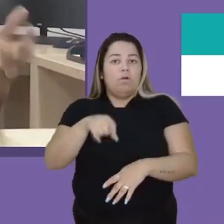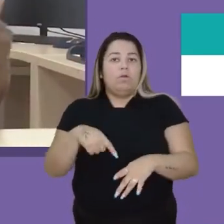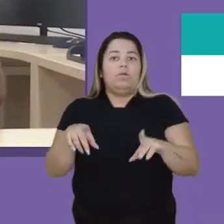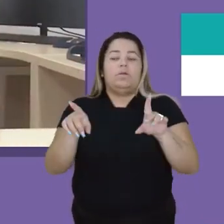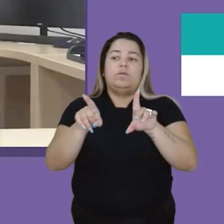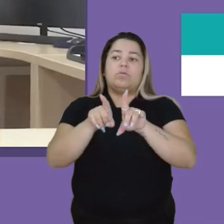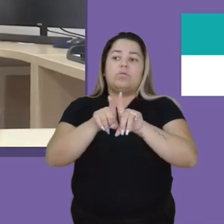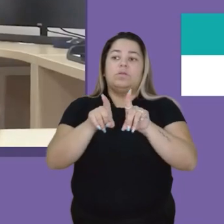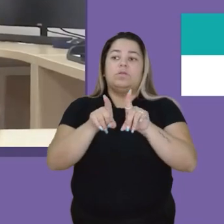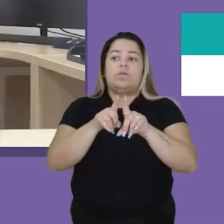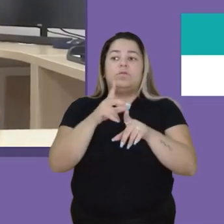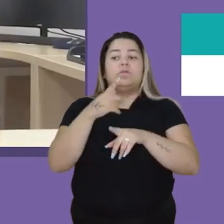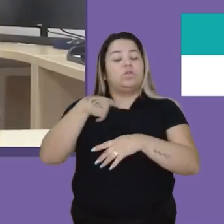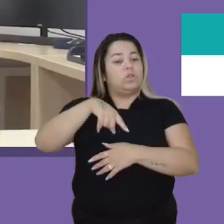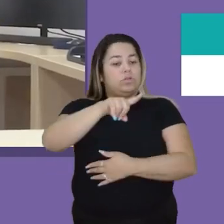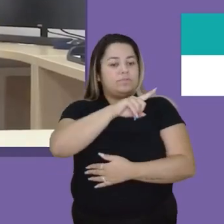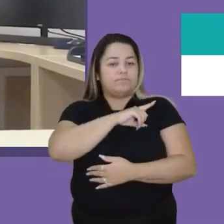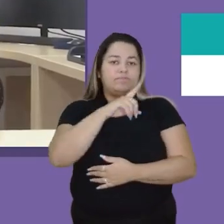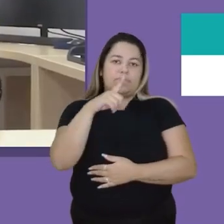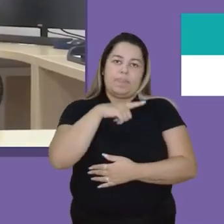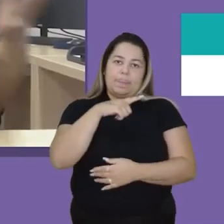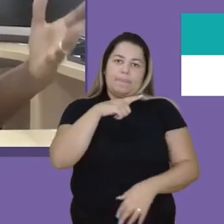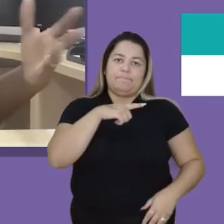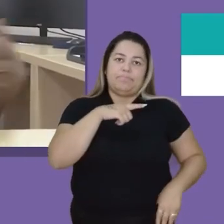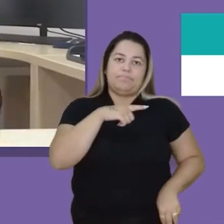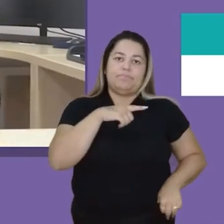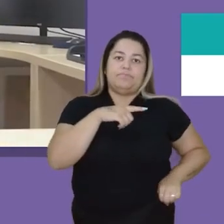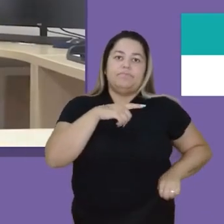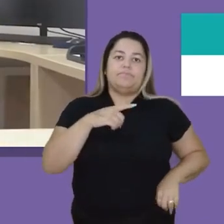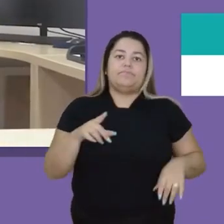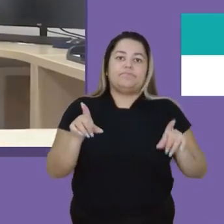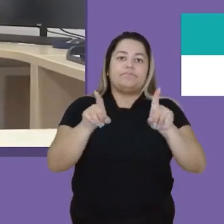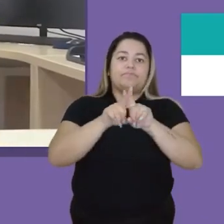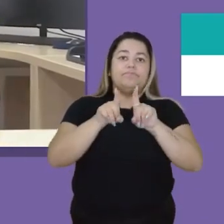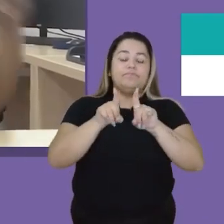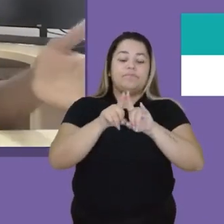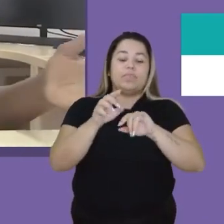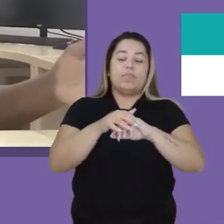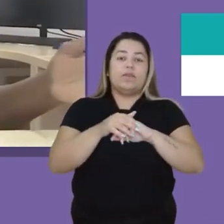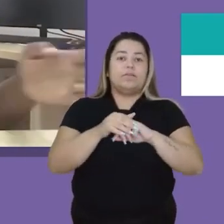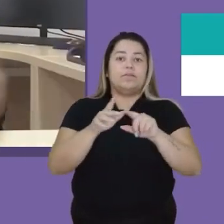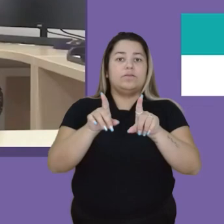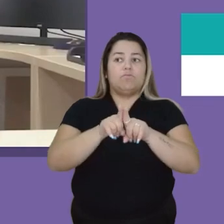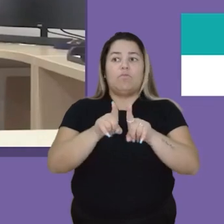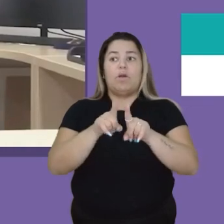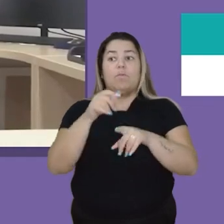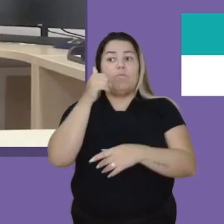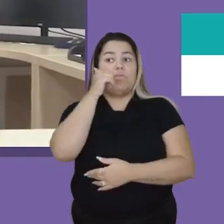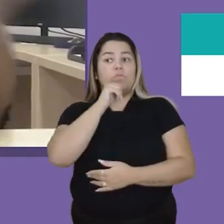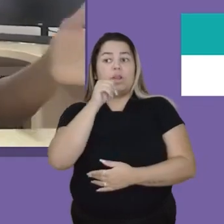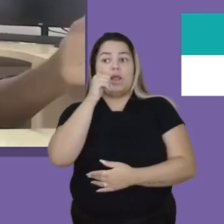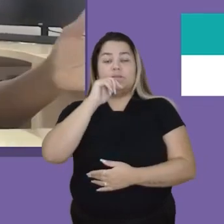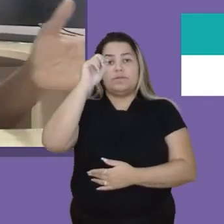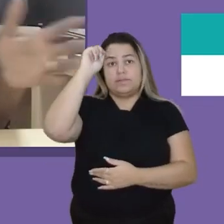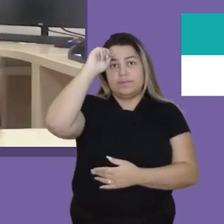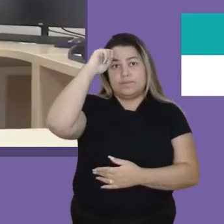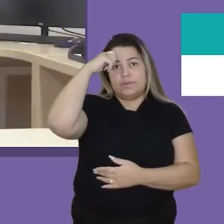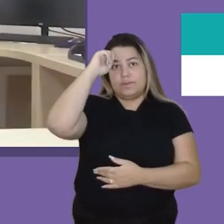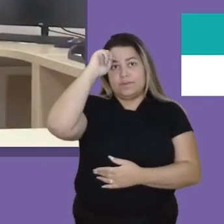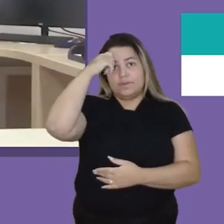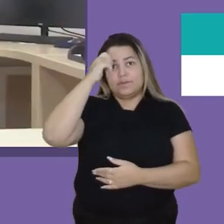ambientalistas que nós temos, né? Depois de terem sido estupradas as mulheres negras,